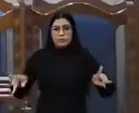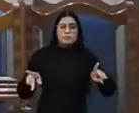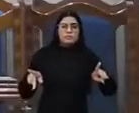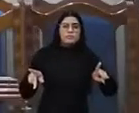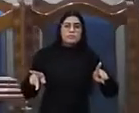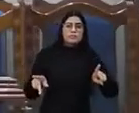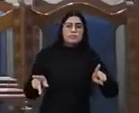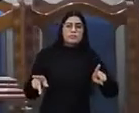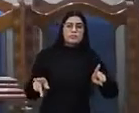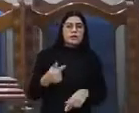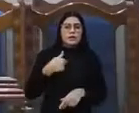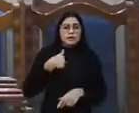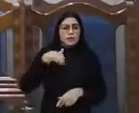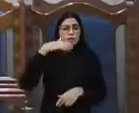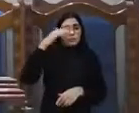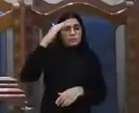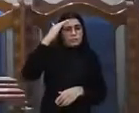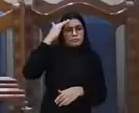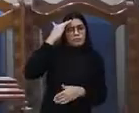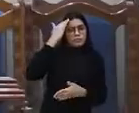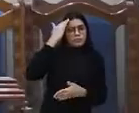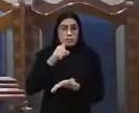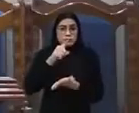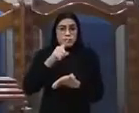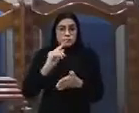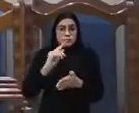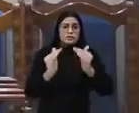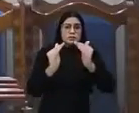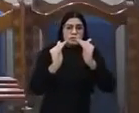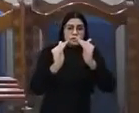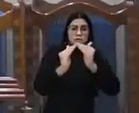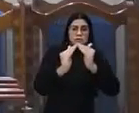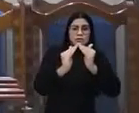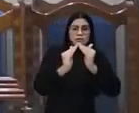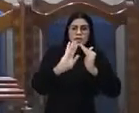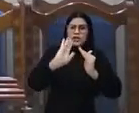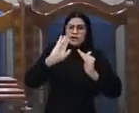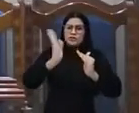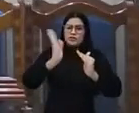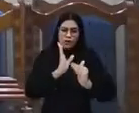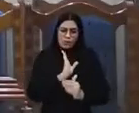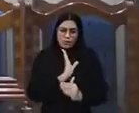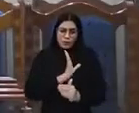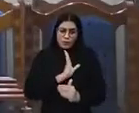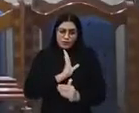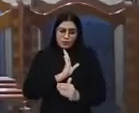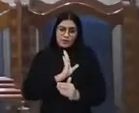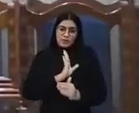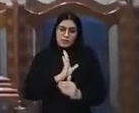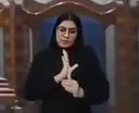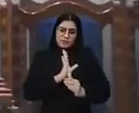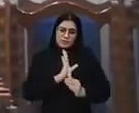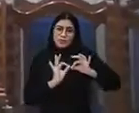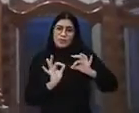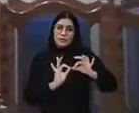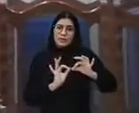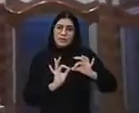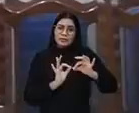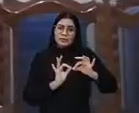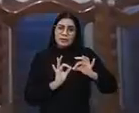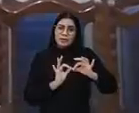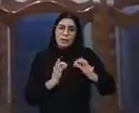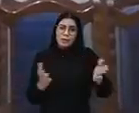e eu creio que você está em sua casa já com o seu coração preparado